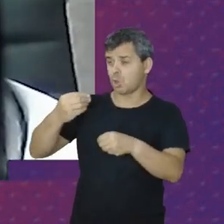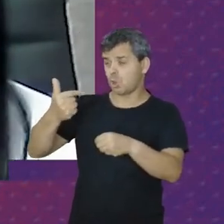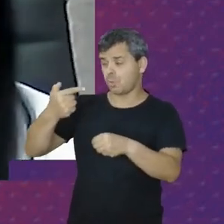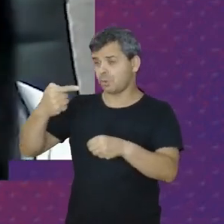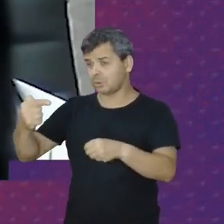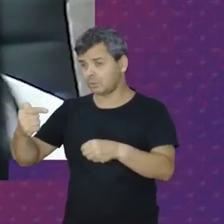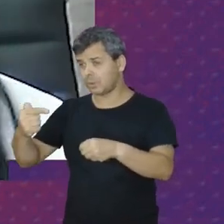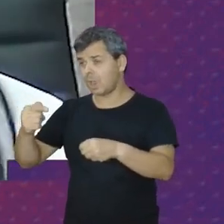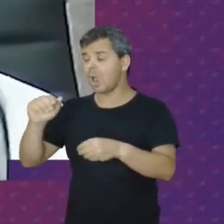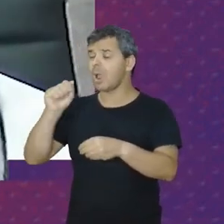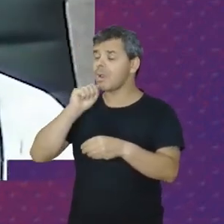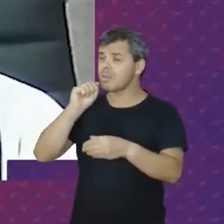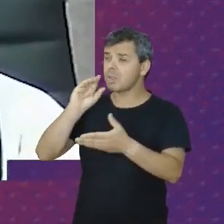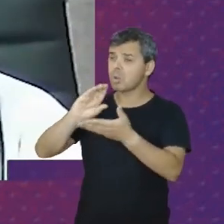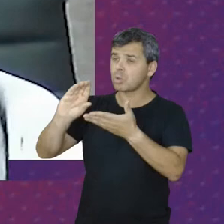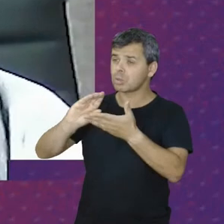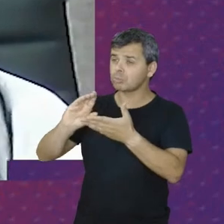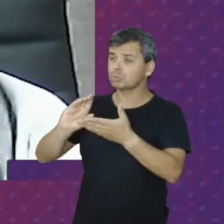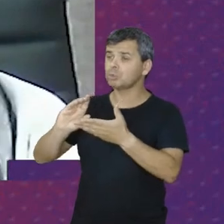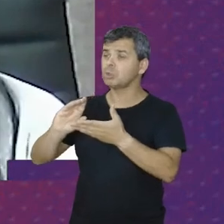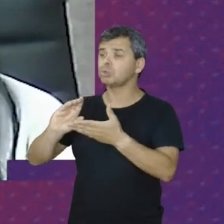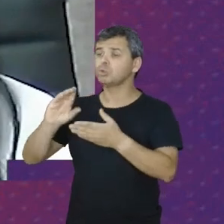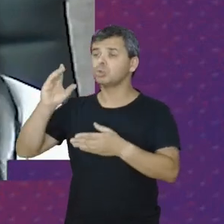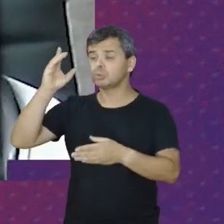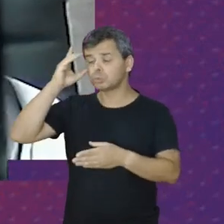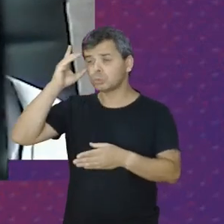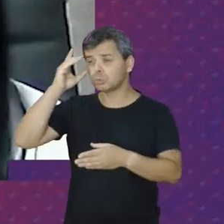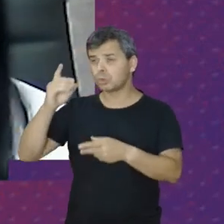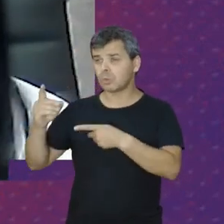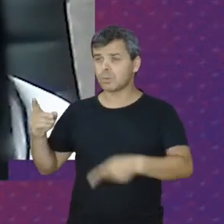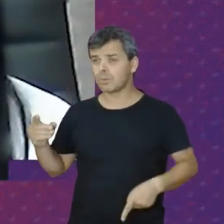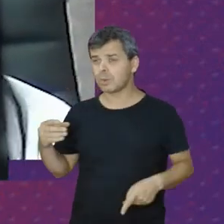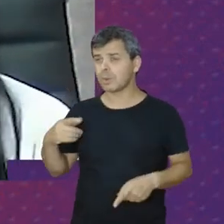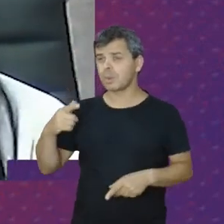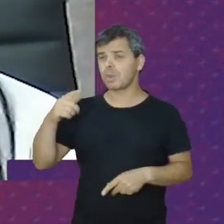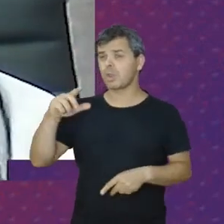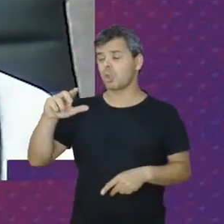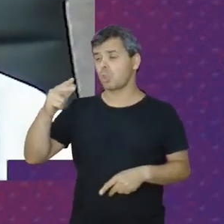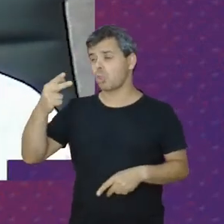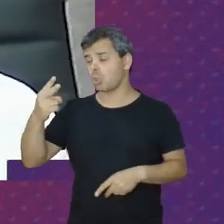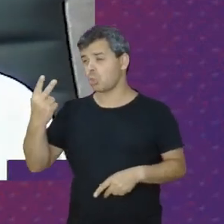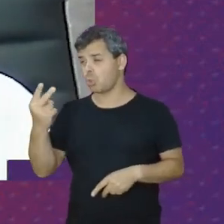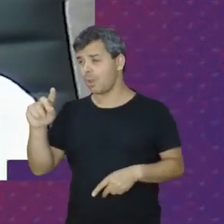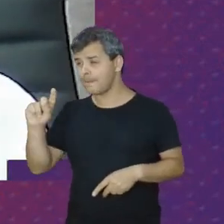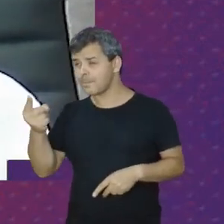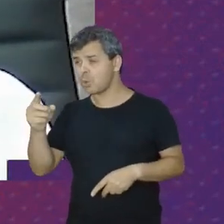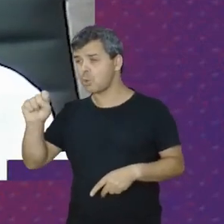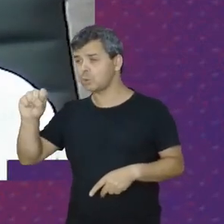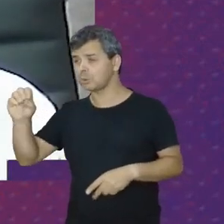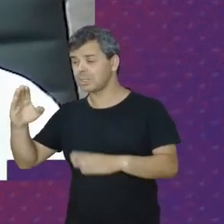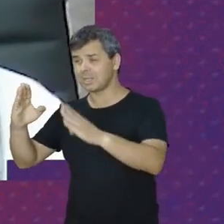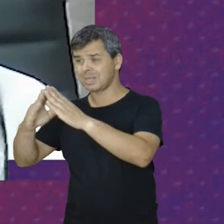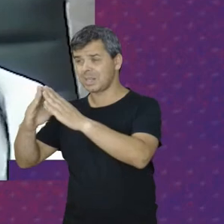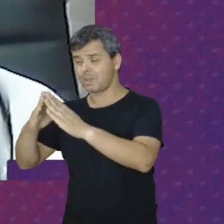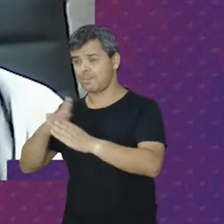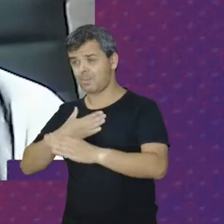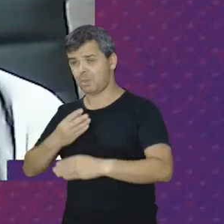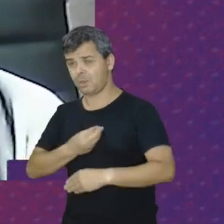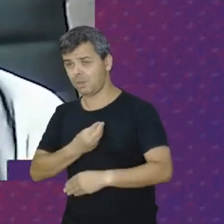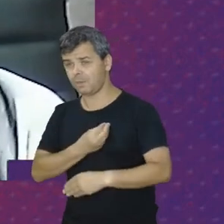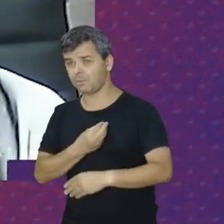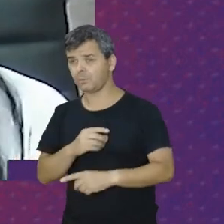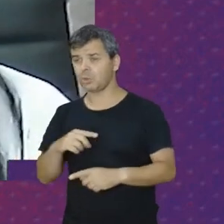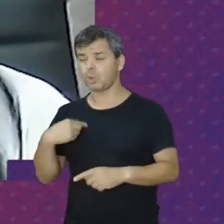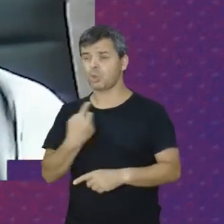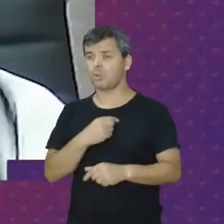ainda com recursos da presidenta Dilma, nós fizemos mais 2.800 unidades do Minha Casa Minha Vida. Então, só de Minha Casa Minha Vida,